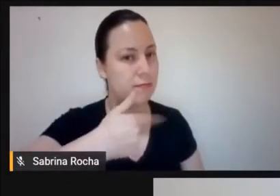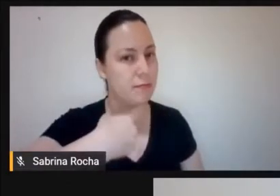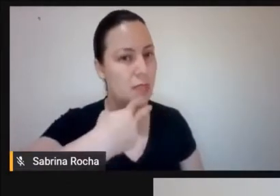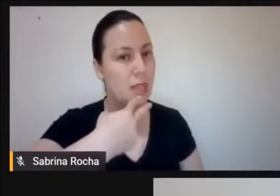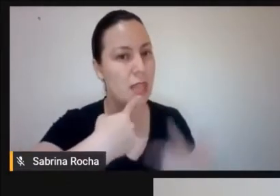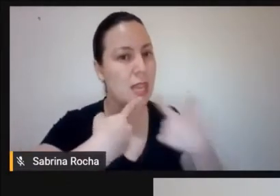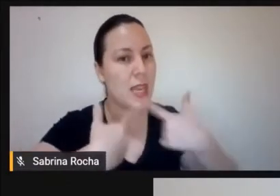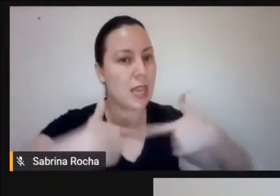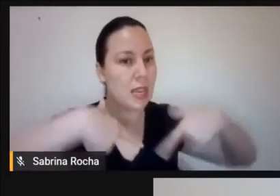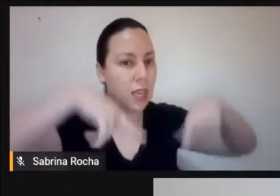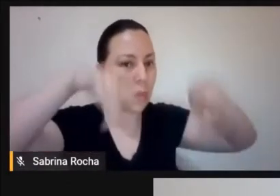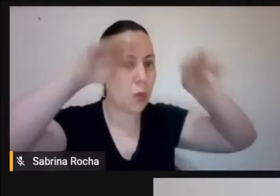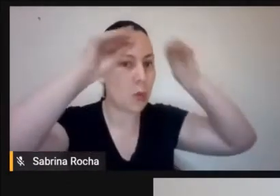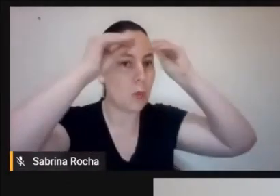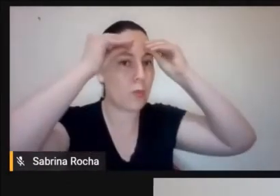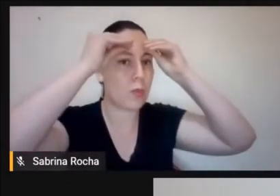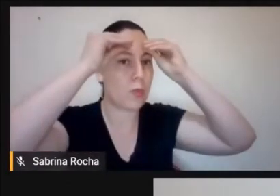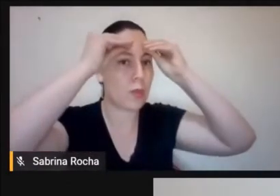linguagens